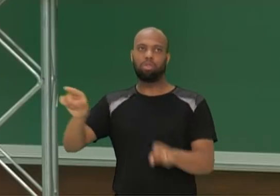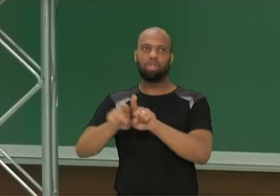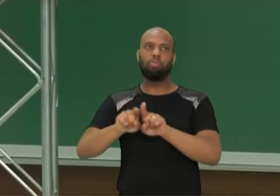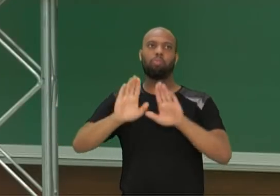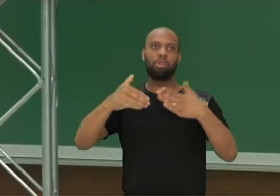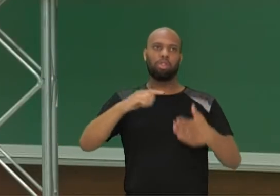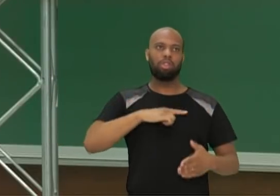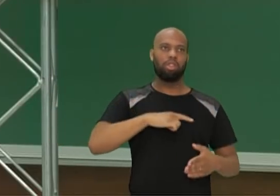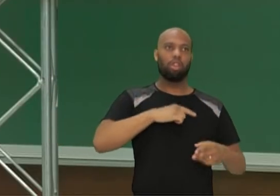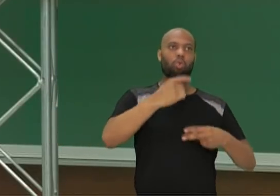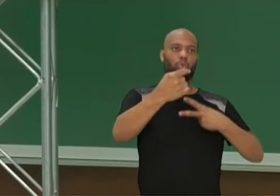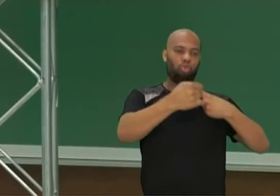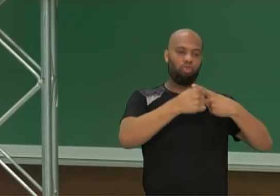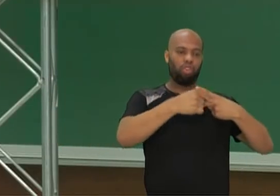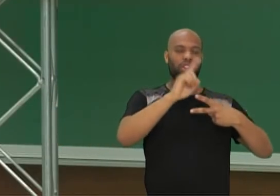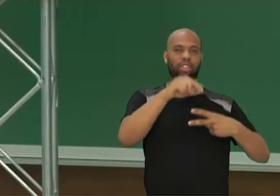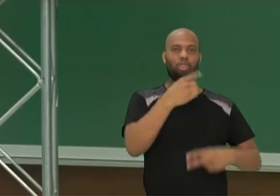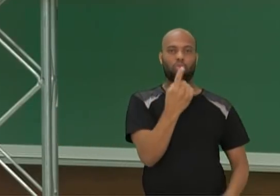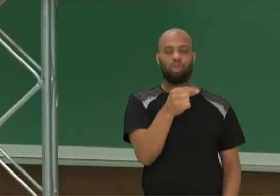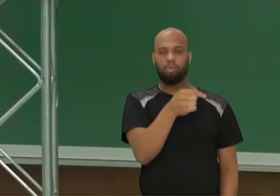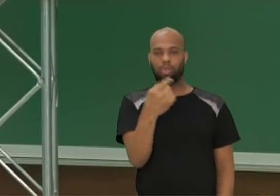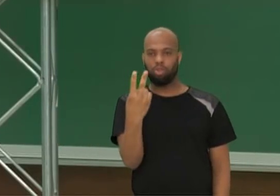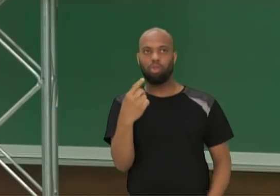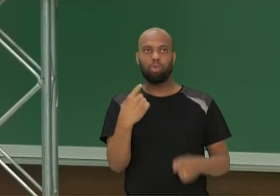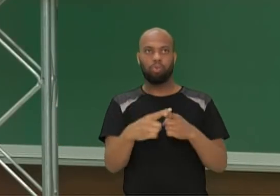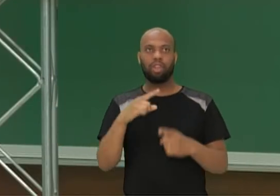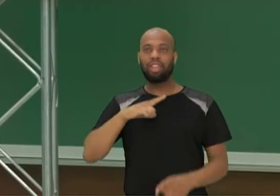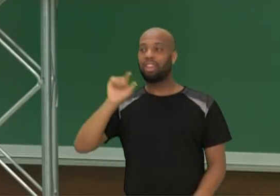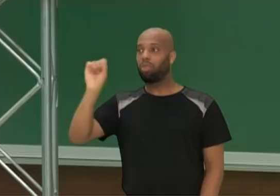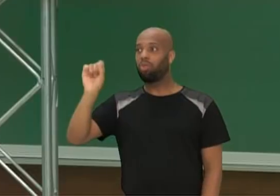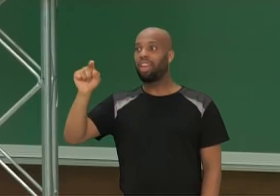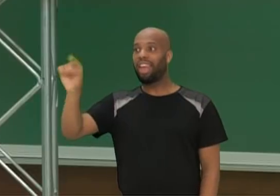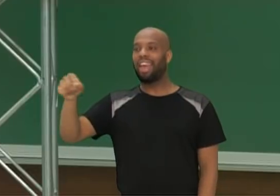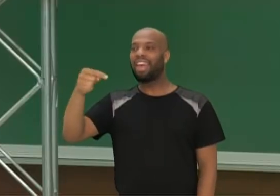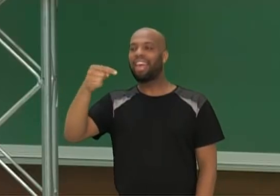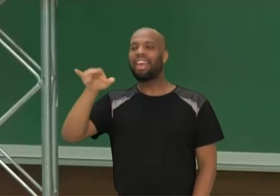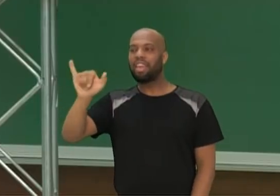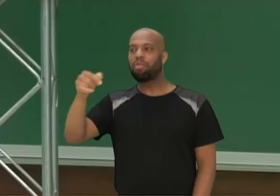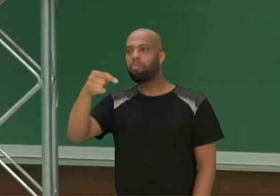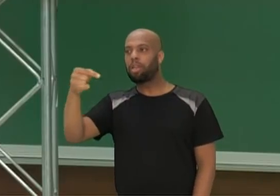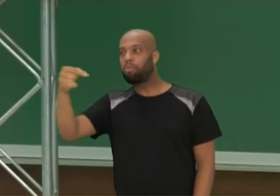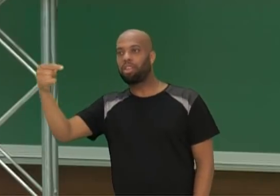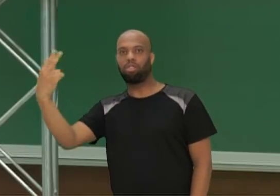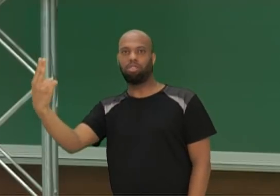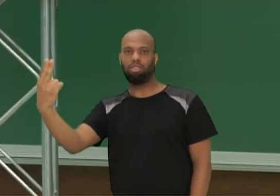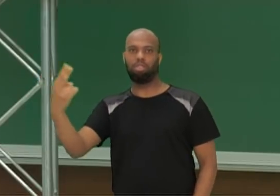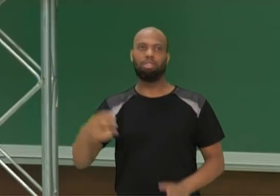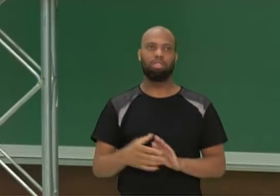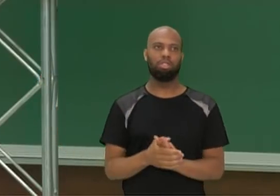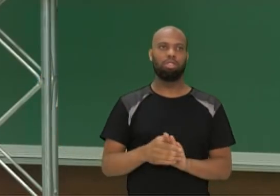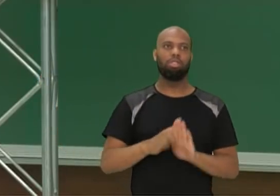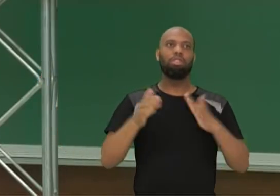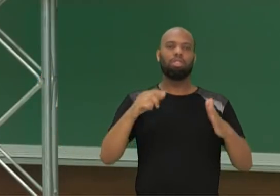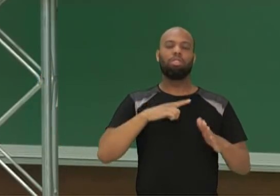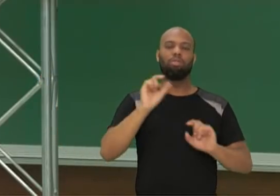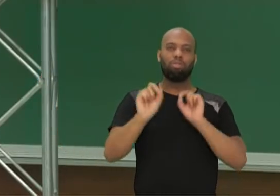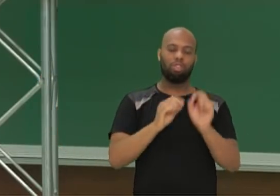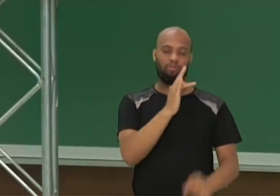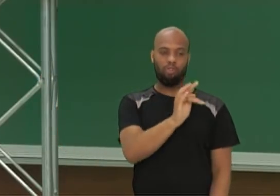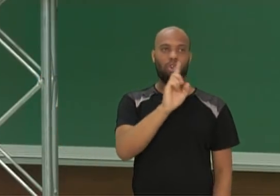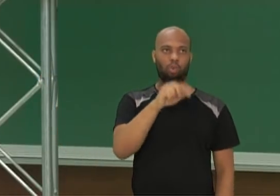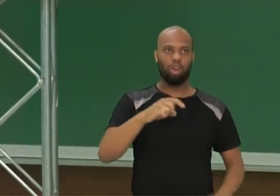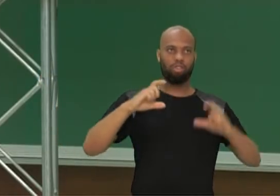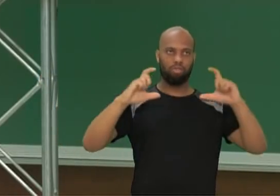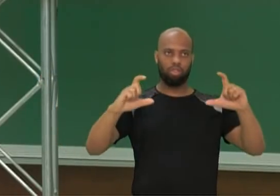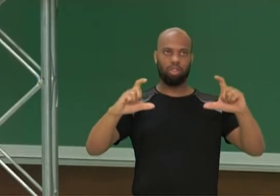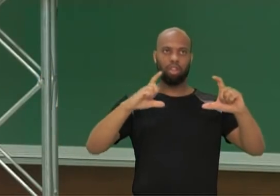coordenadas 1 menos 2, porque aqui eu tenho y menos 2. Então, o foco terá coordenadas x